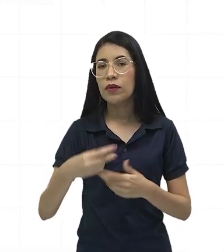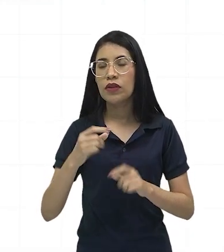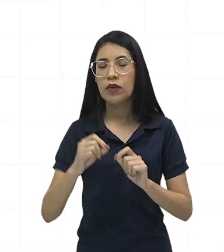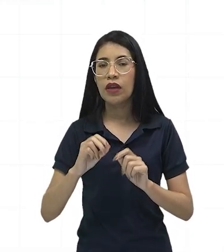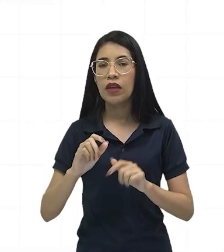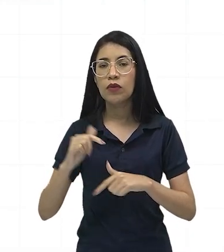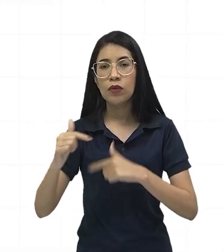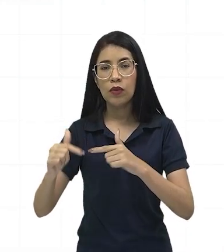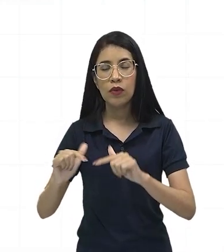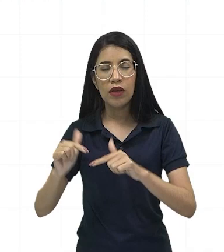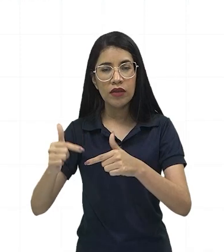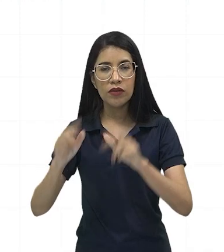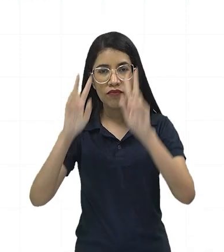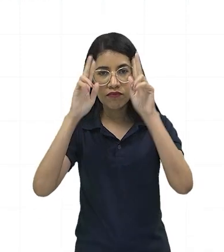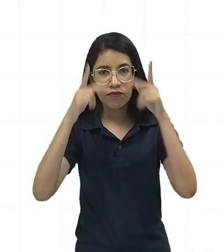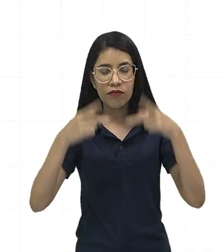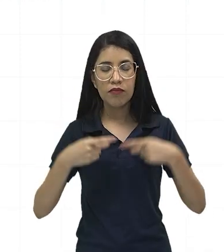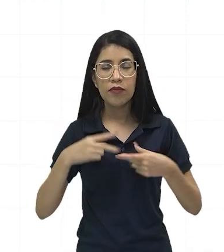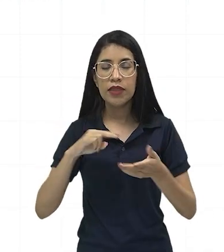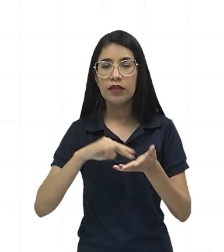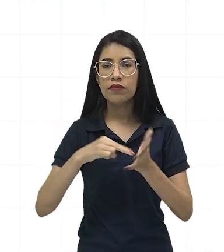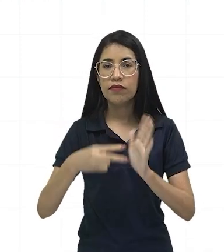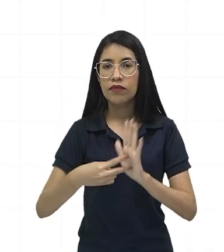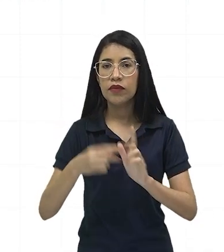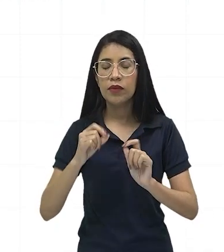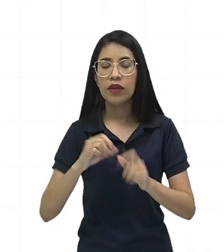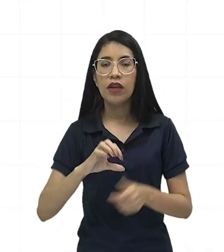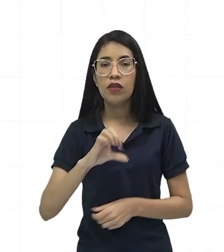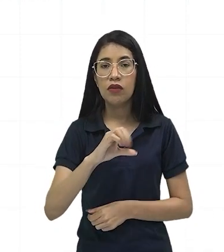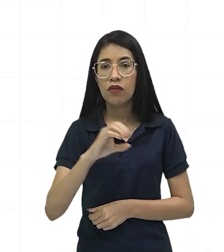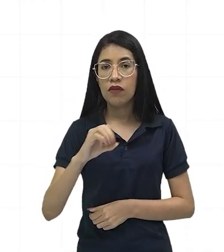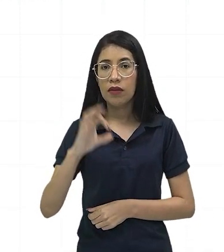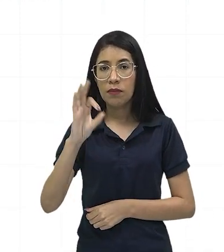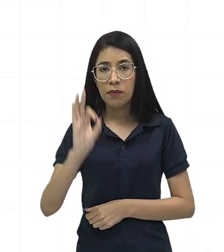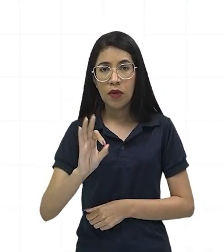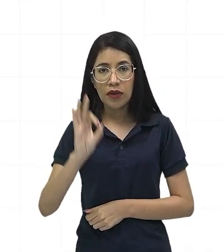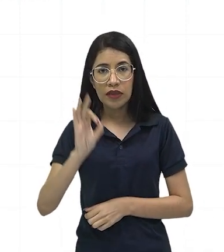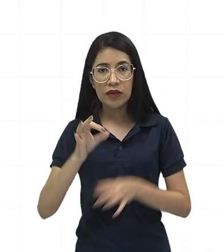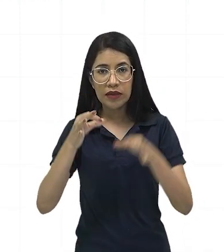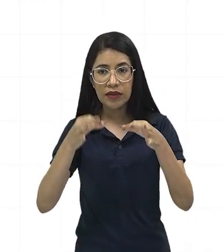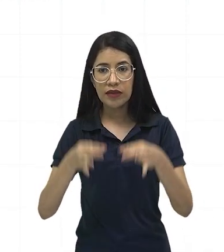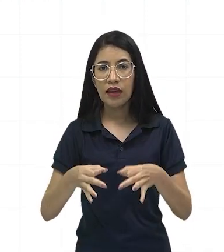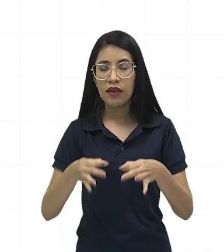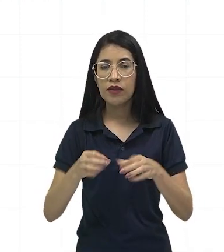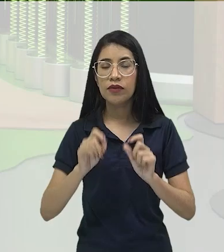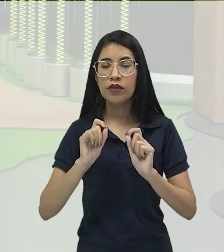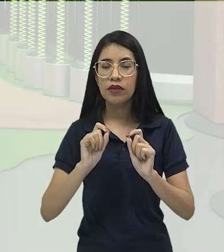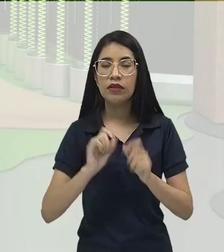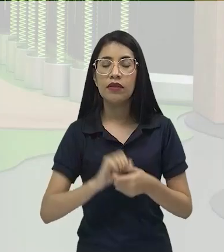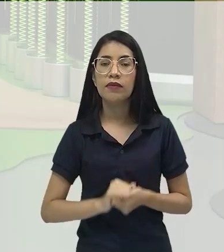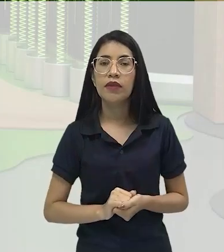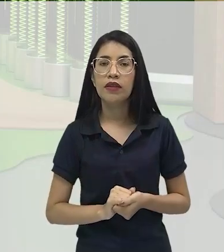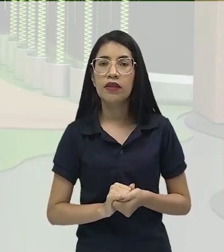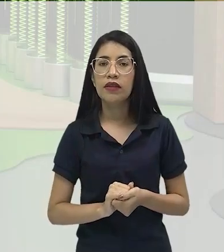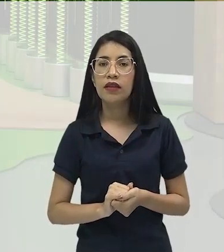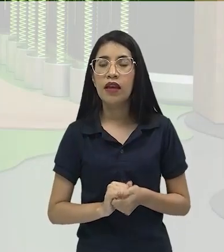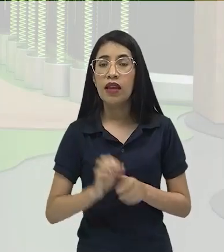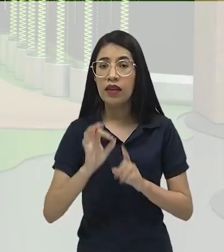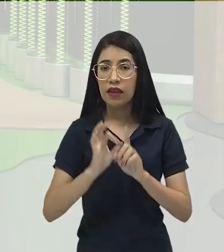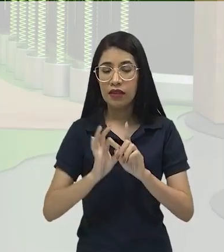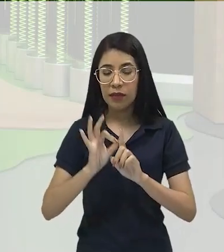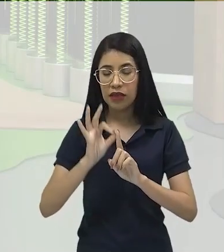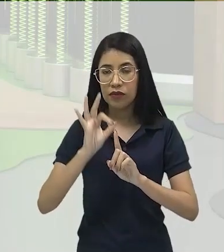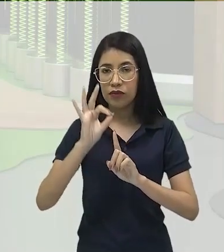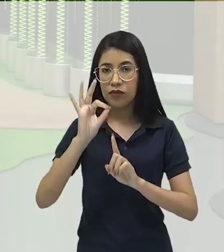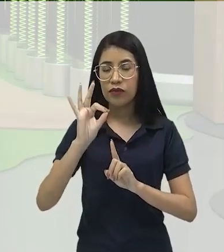do homem. Ou seja, 90% de certeza que esse aumento da